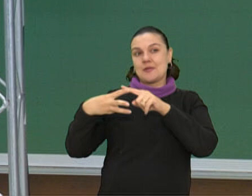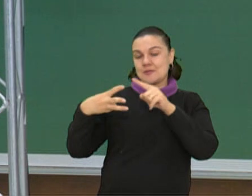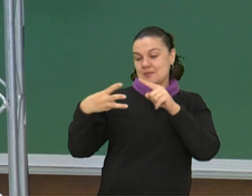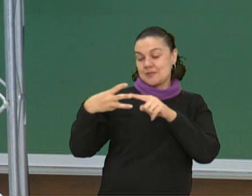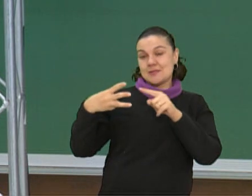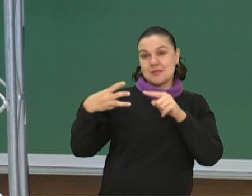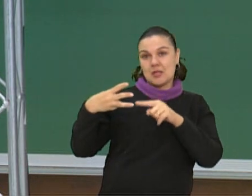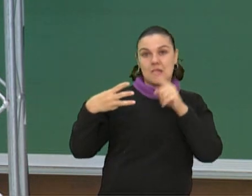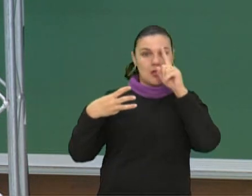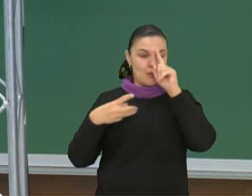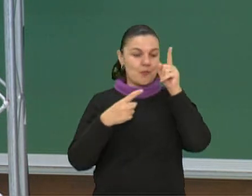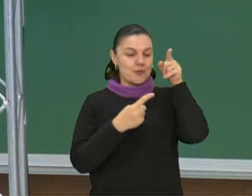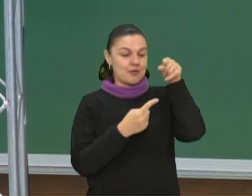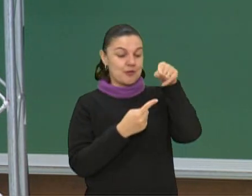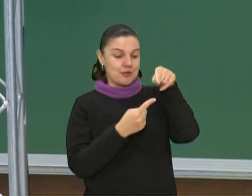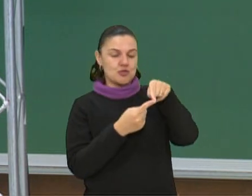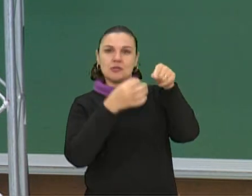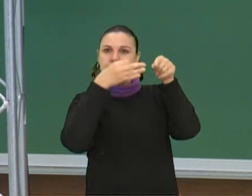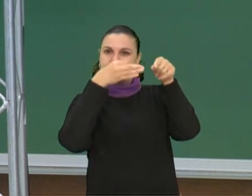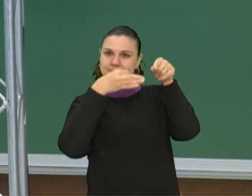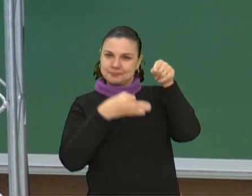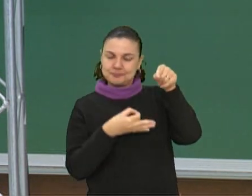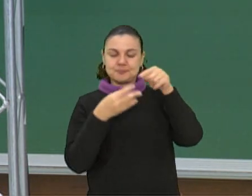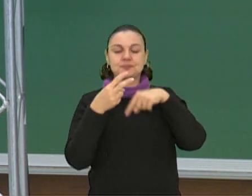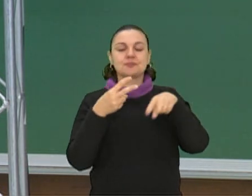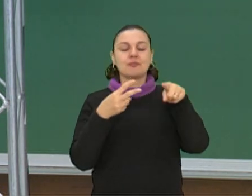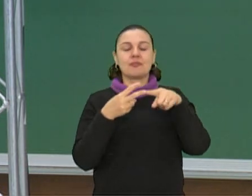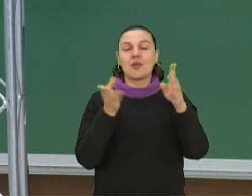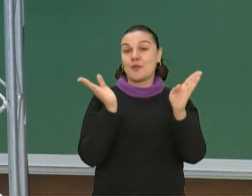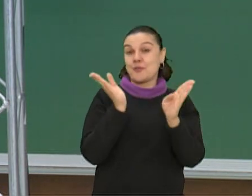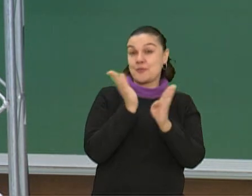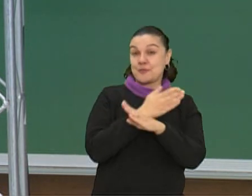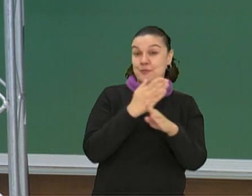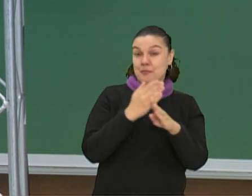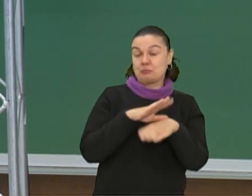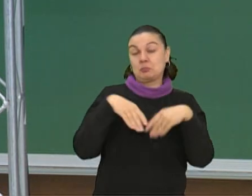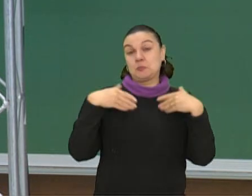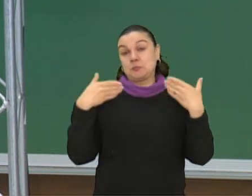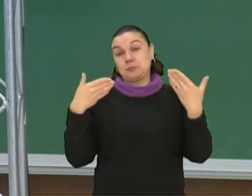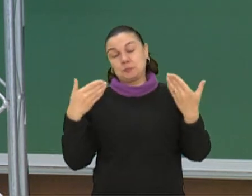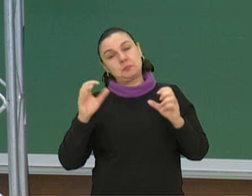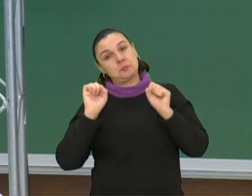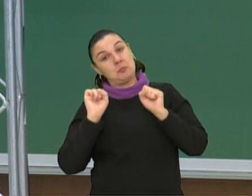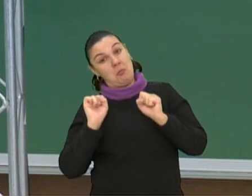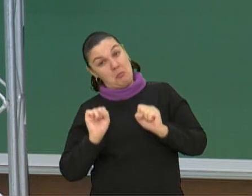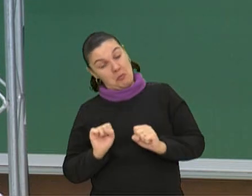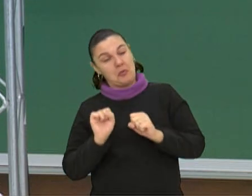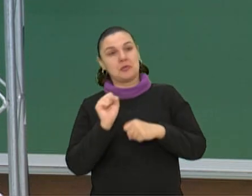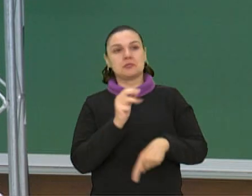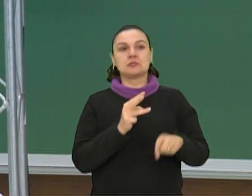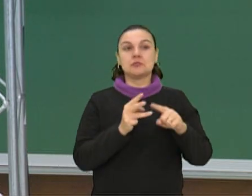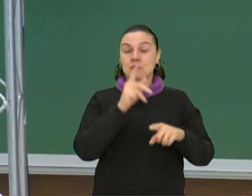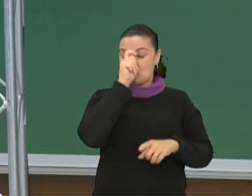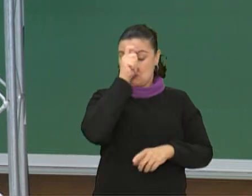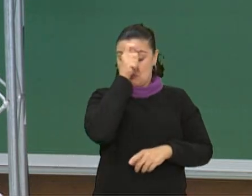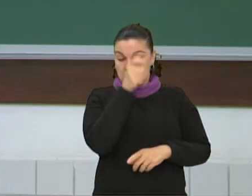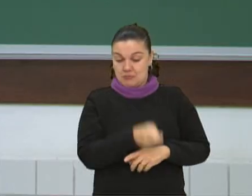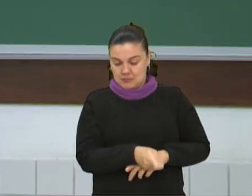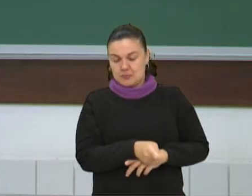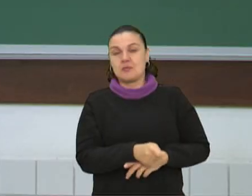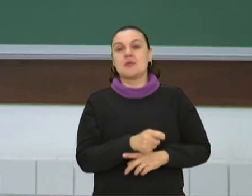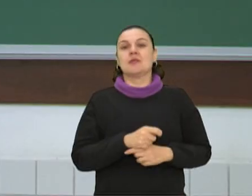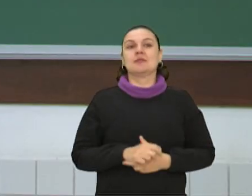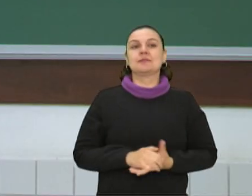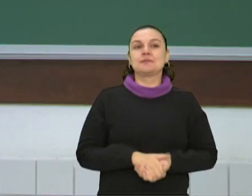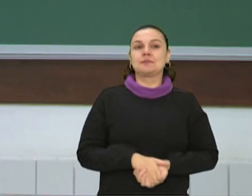modos: indicativo, que indica certeza, subjuntivo, uma incerteza, uma suposição, e o imperativo, né, que vem de